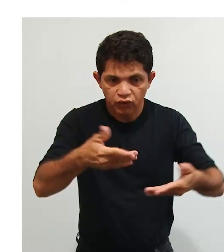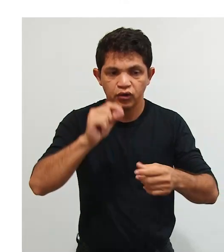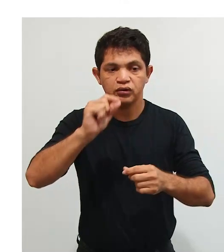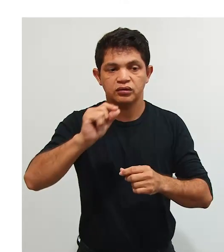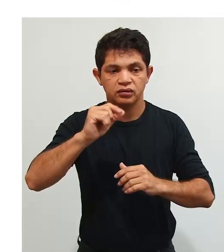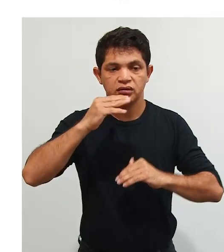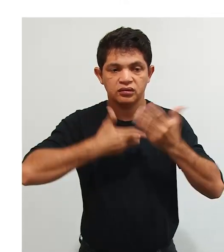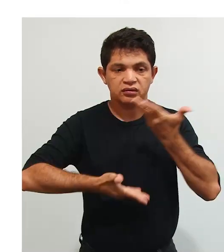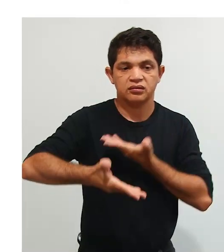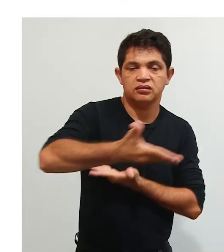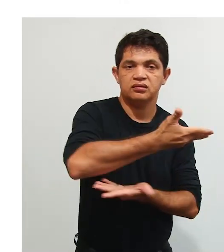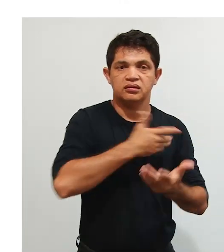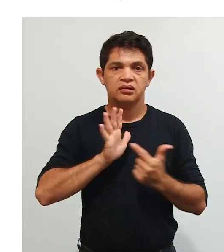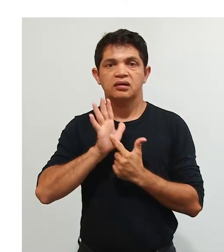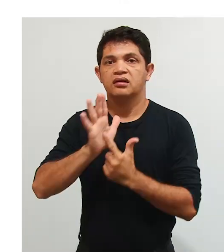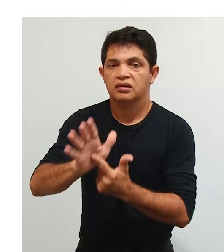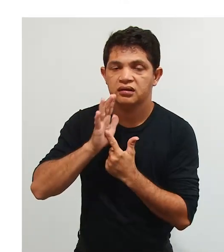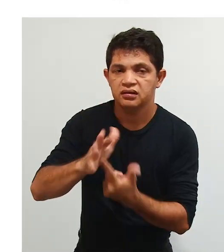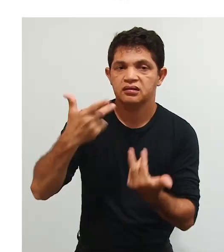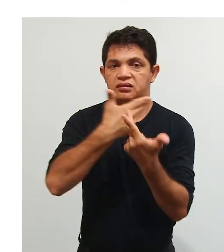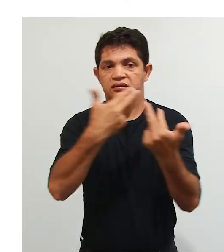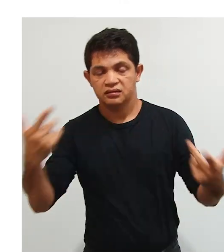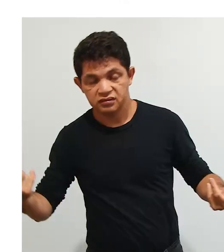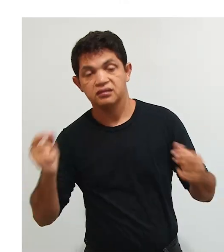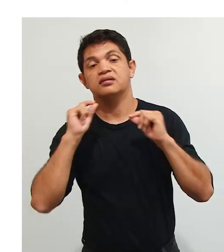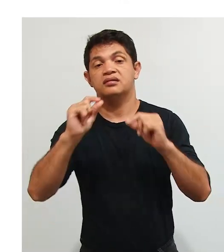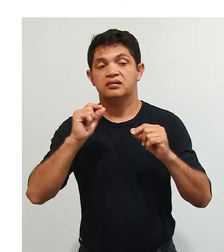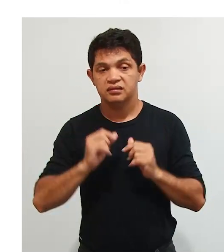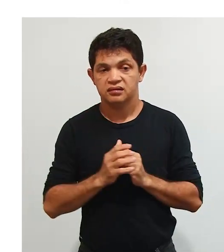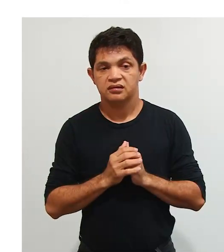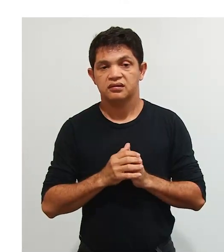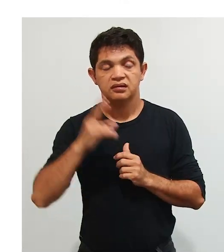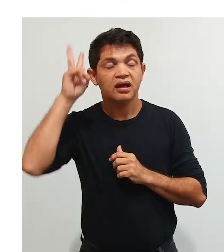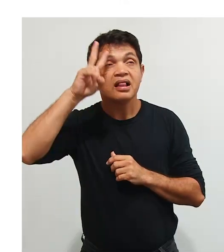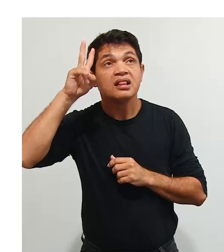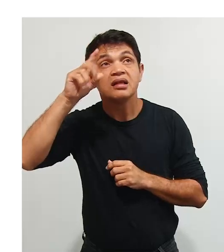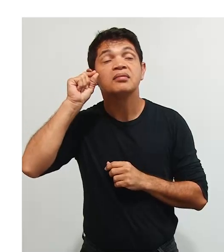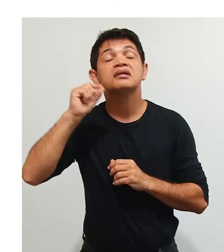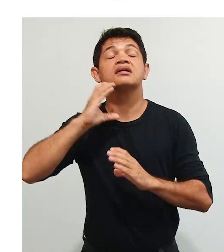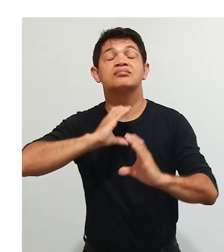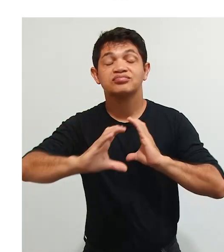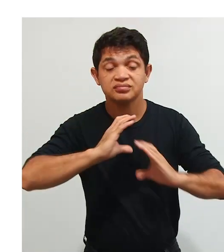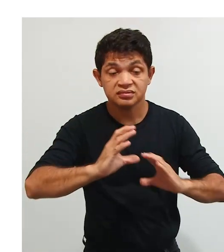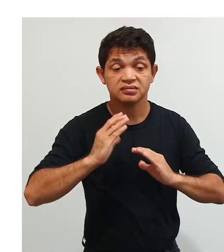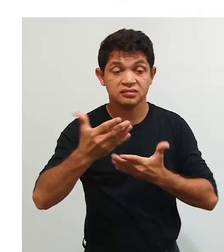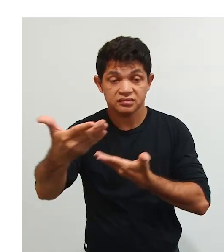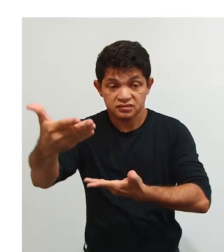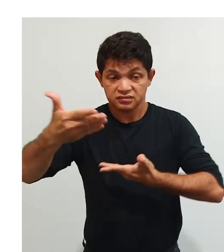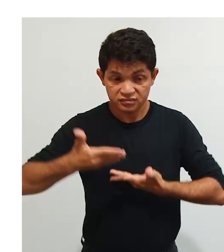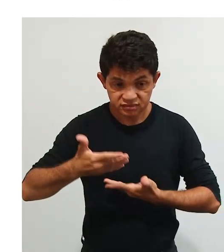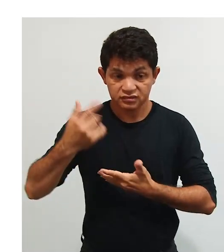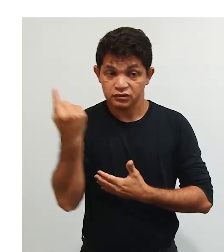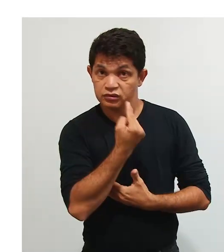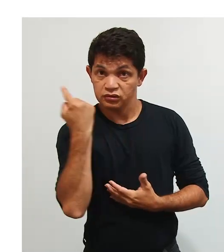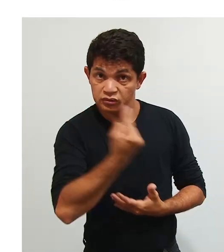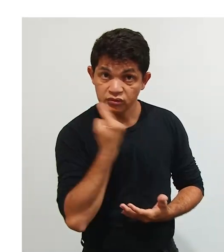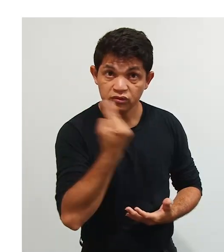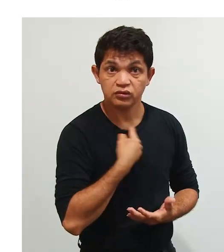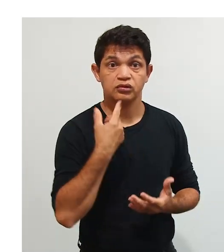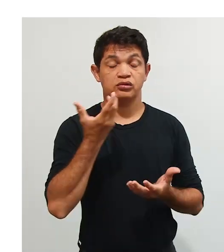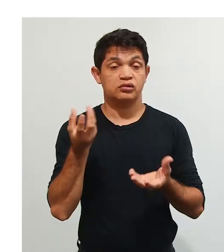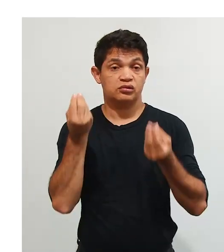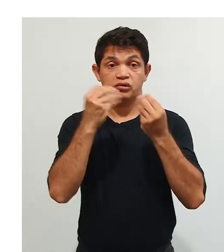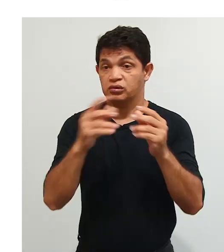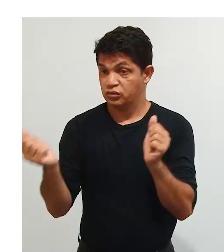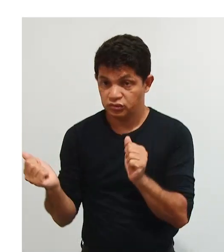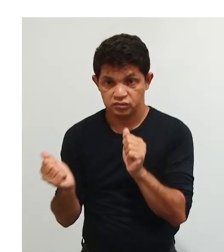das palavras, como venho falando sempre, nunca, nada, tudo. E lembre-se que o óbvio é individual,